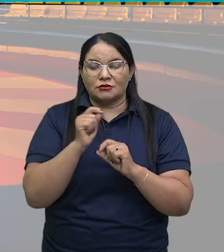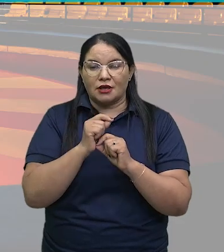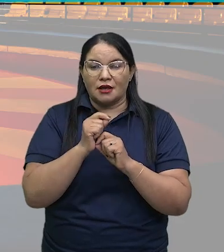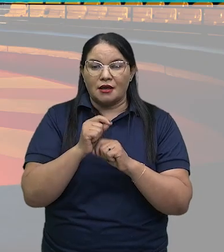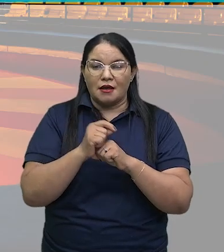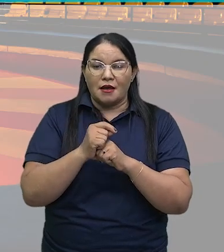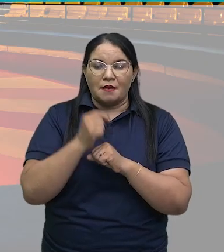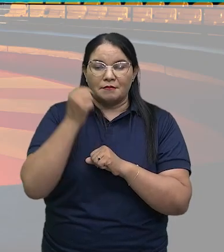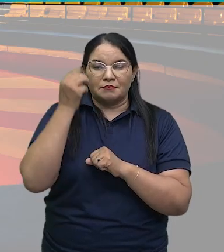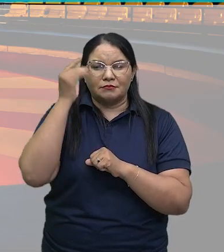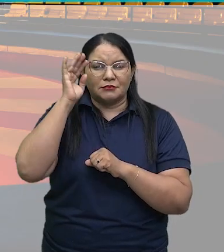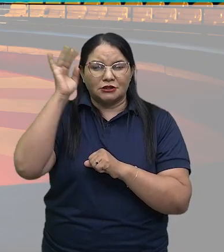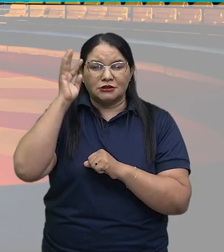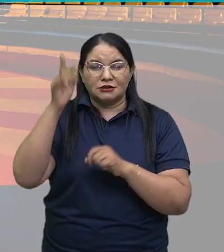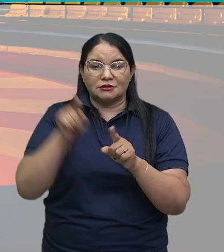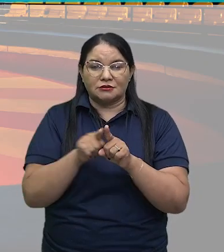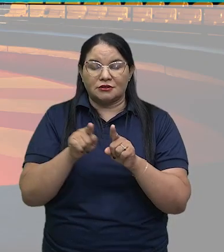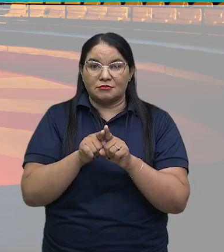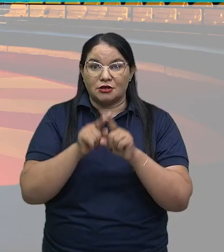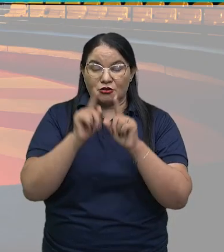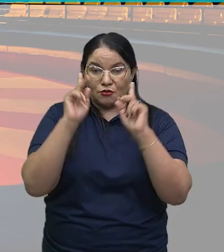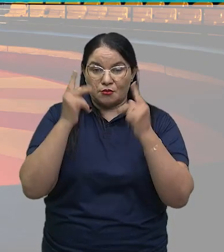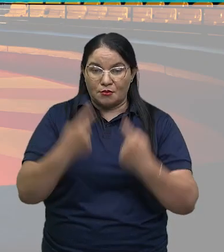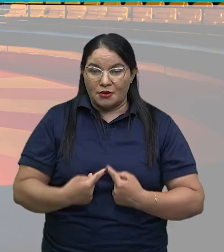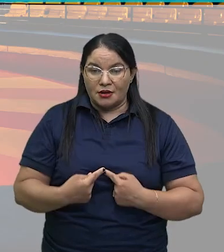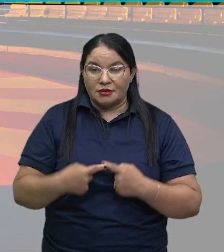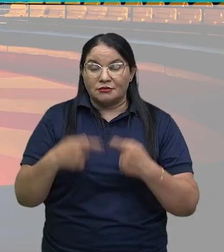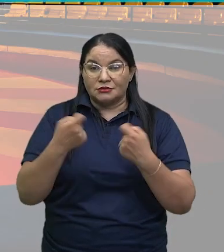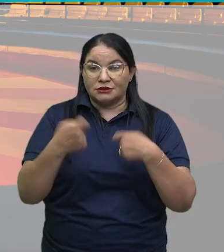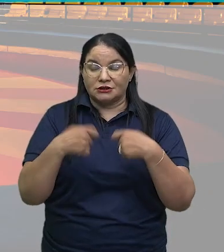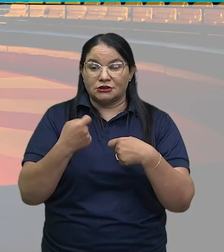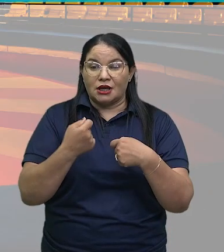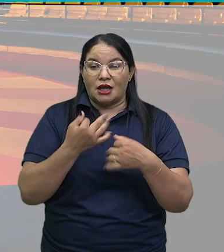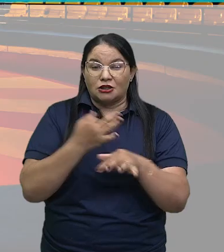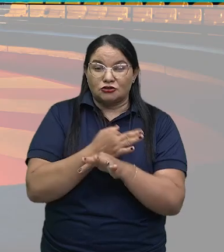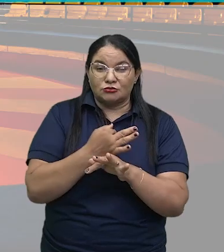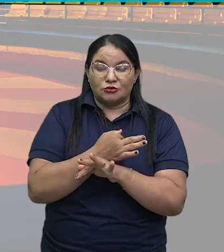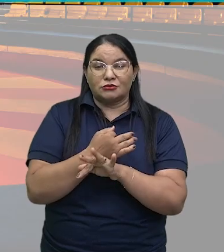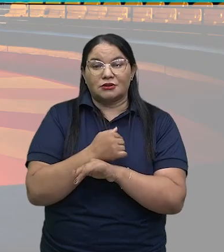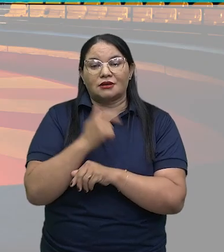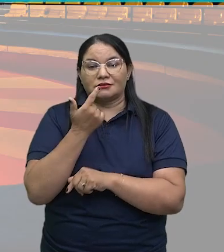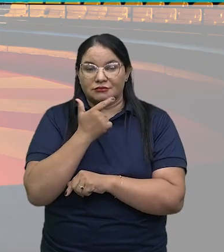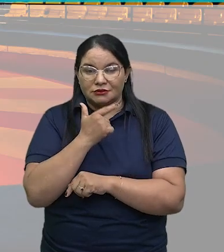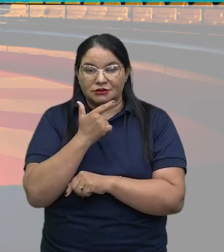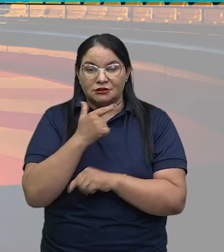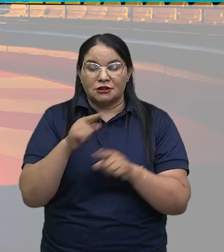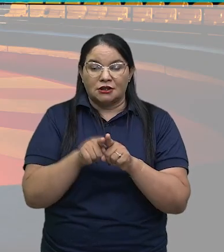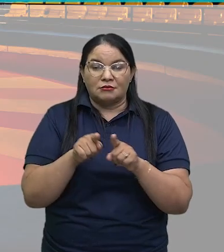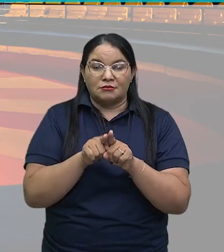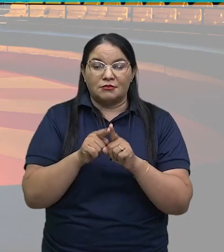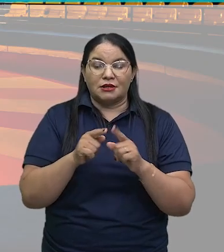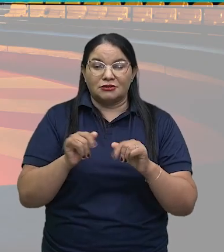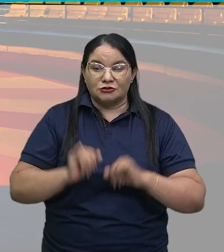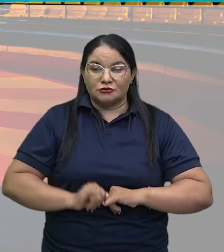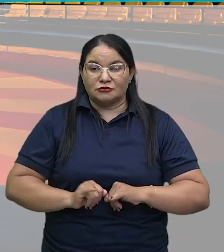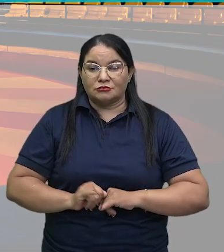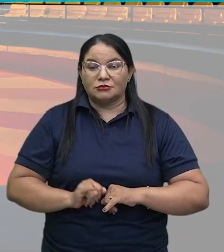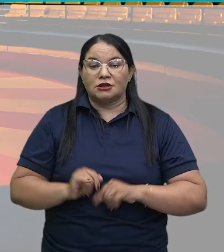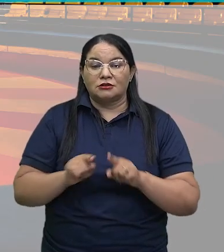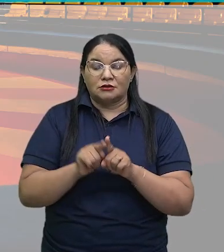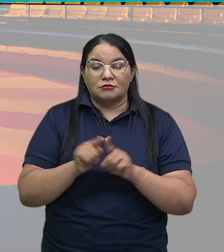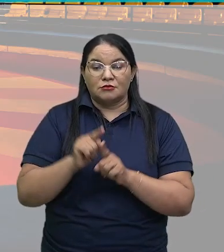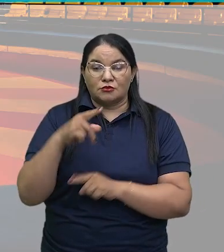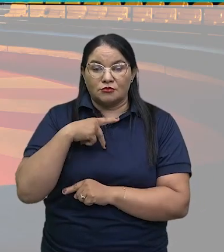meditação sobre a condição humana, a necessidade de rir para suportar a dor, o sacrifício da individualidade e não